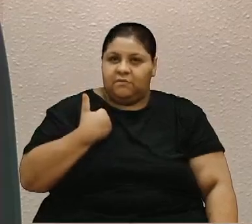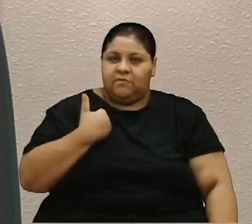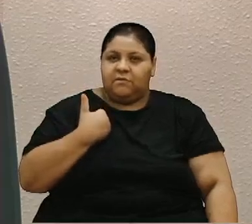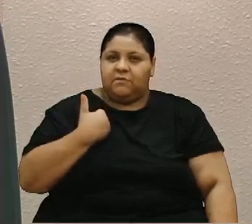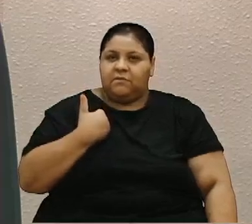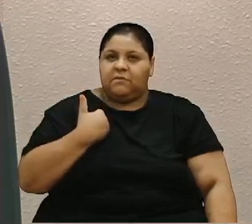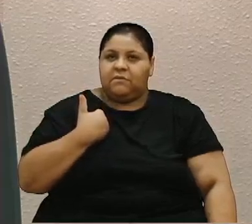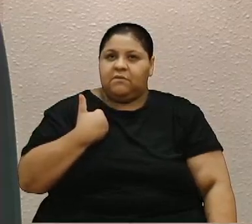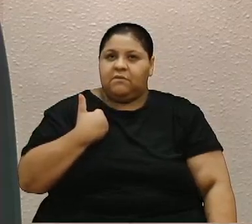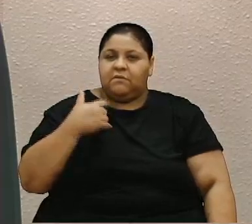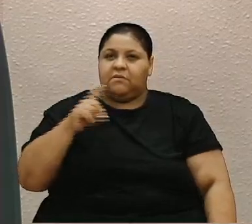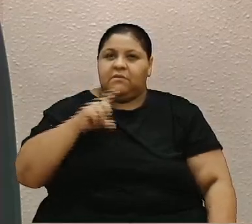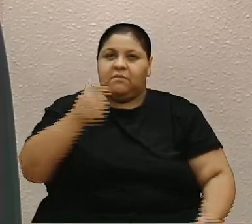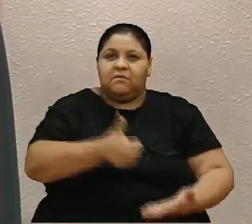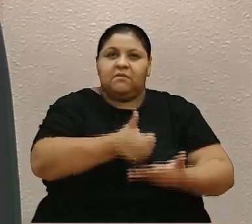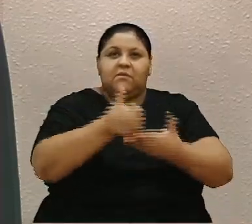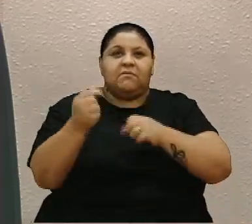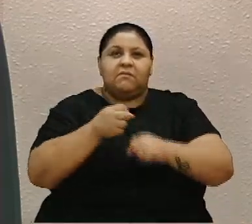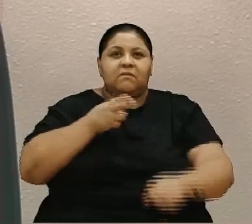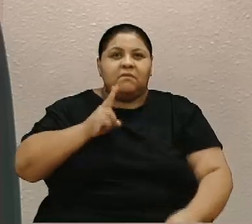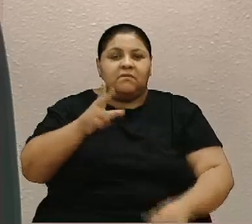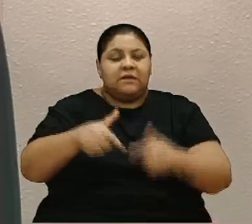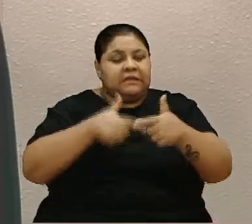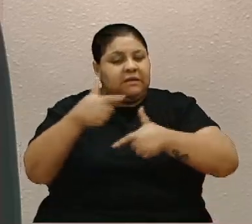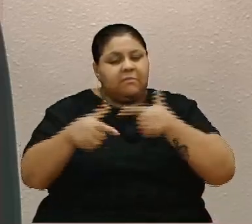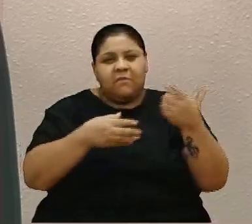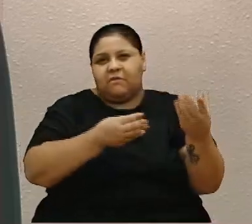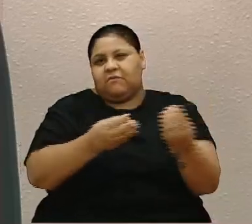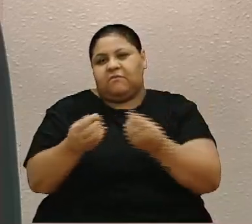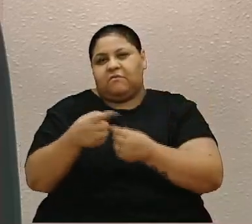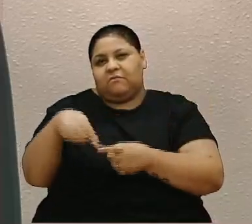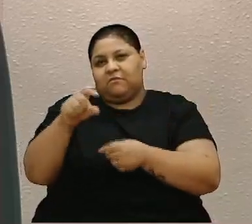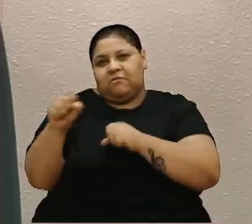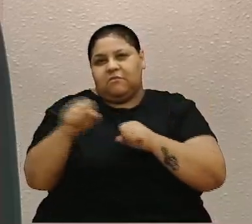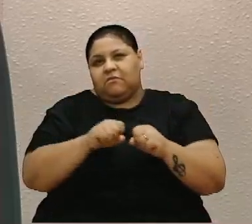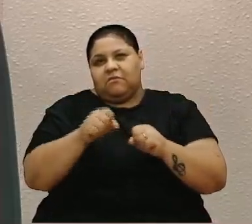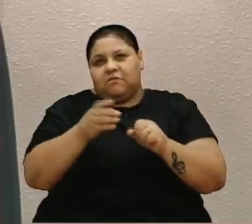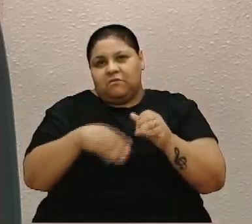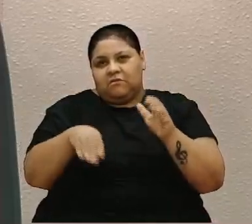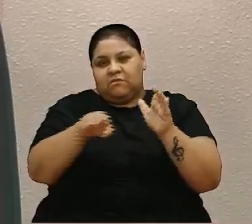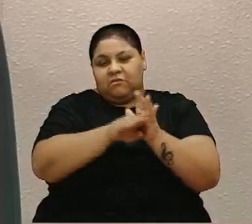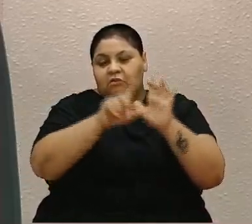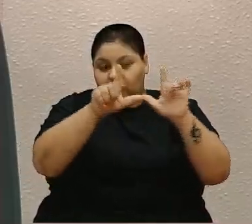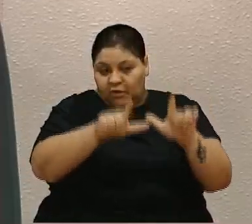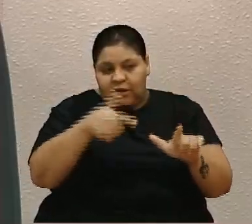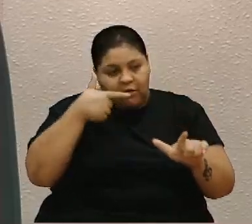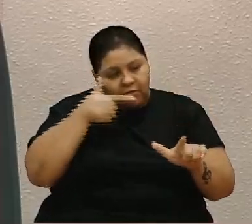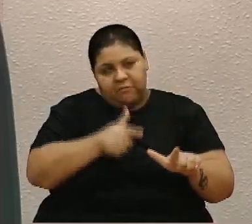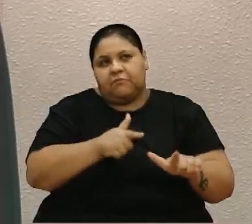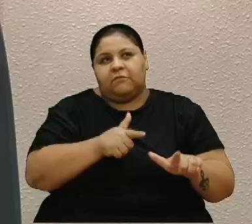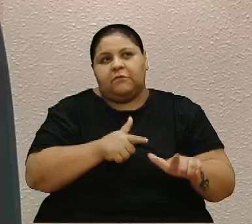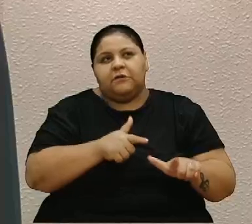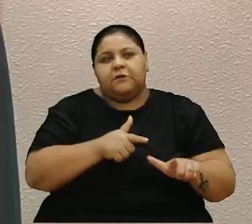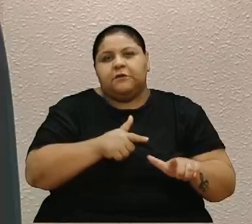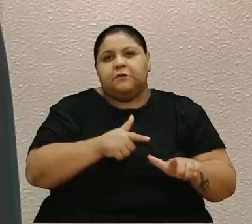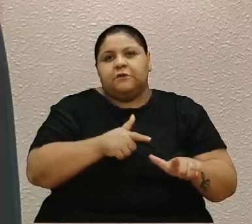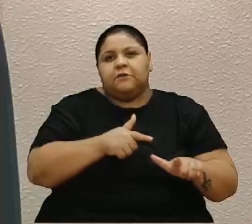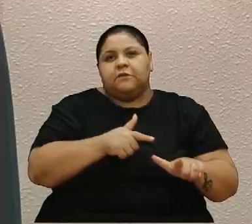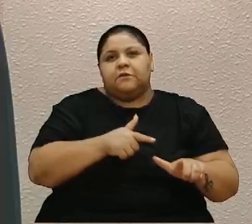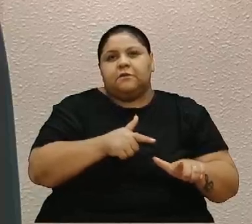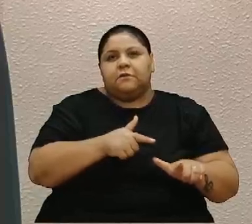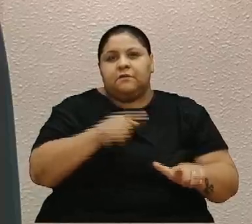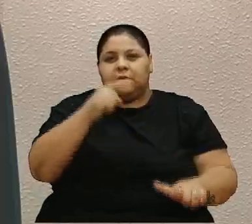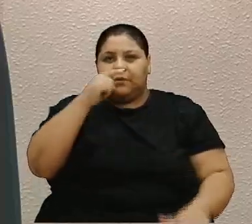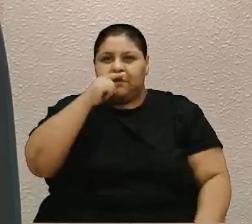pública, sem ter suporte para poder nos manter e ter que trabalhar muito para que a gente possa ter chegado onde nós estamos hoje. Então, pai, em teu